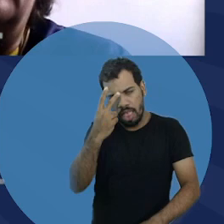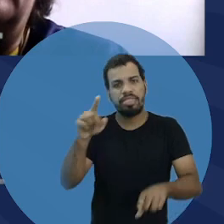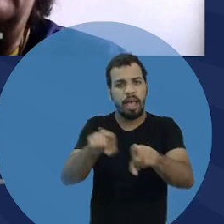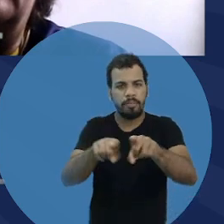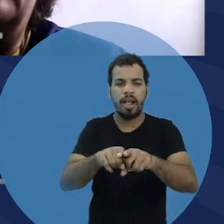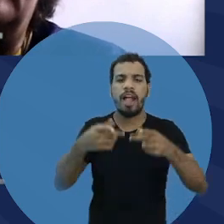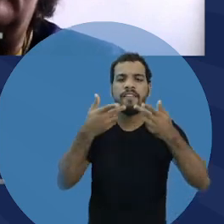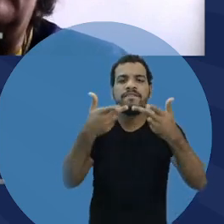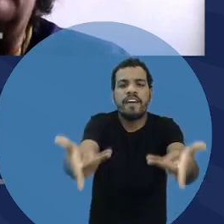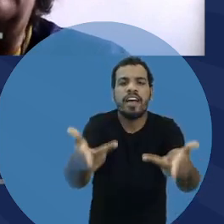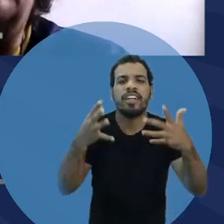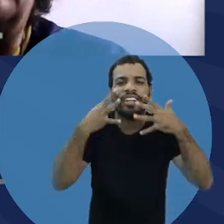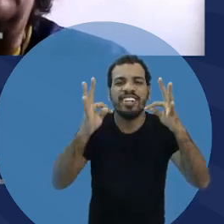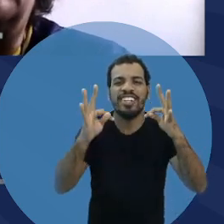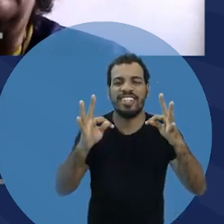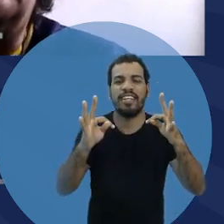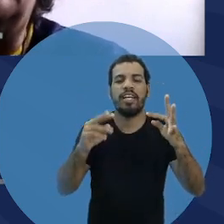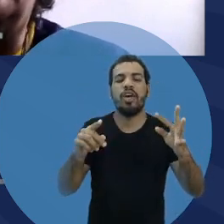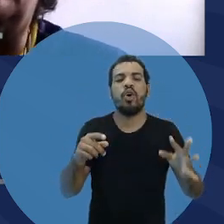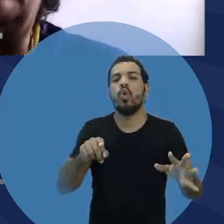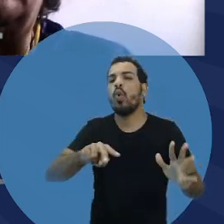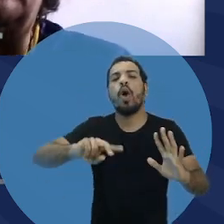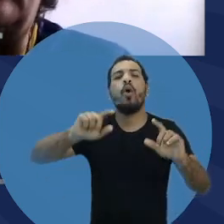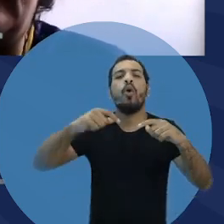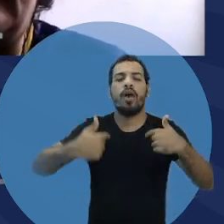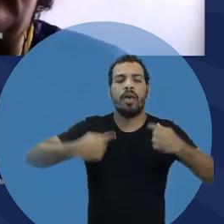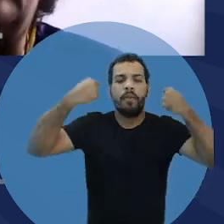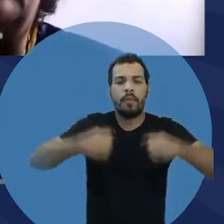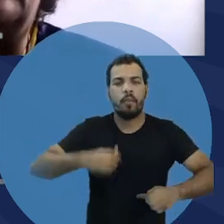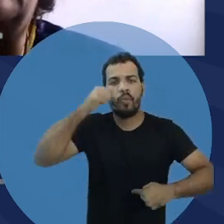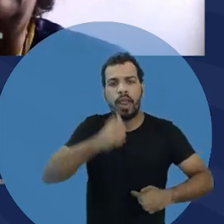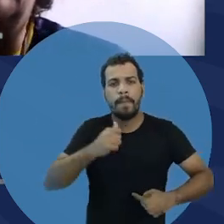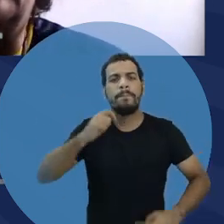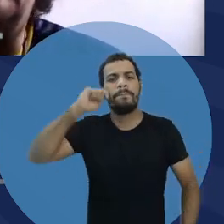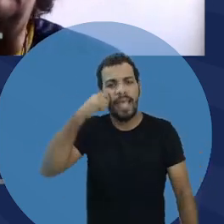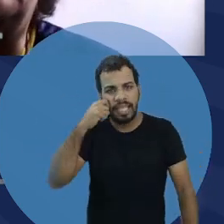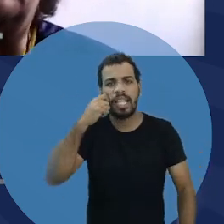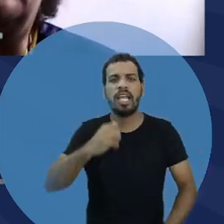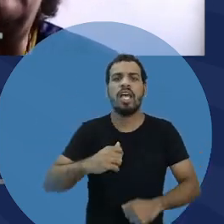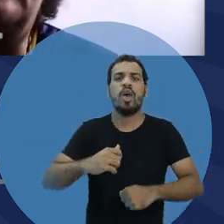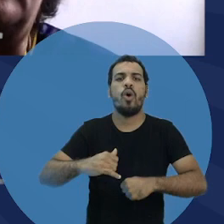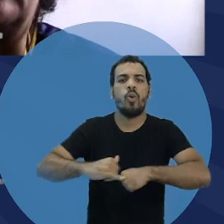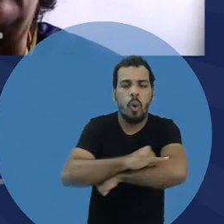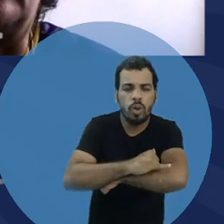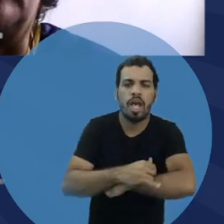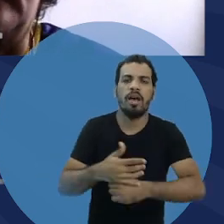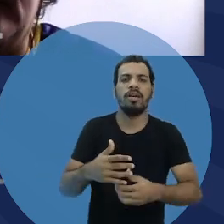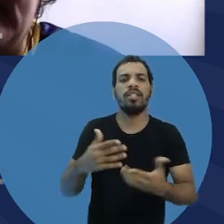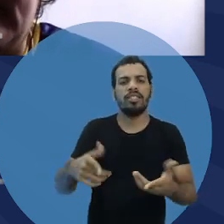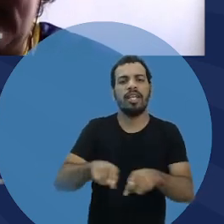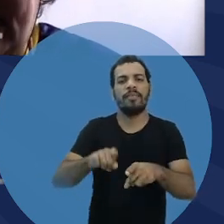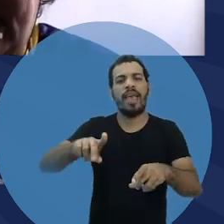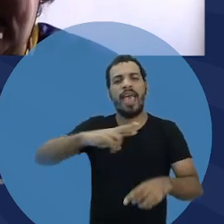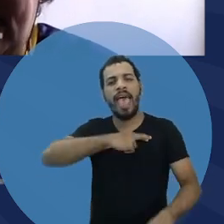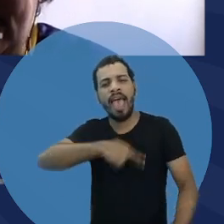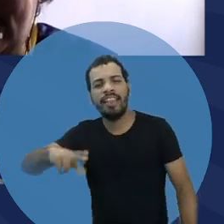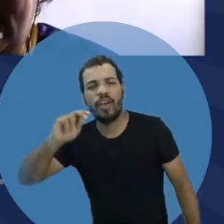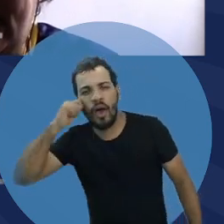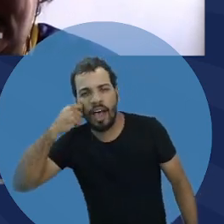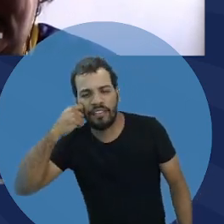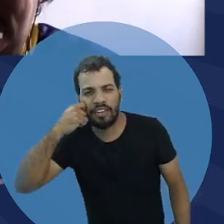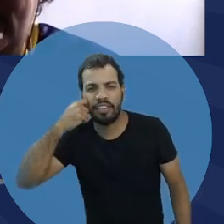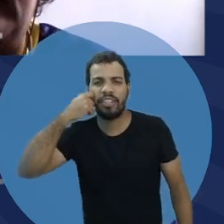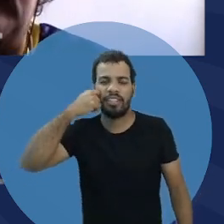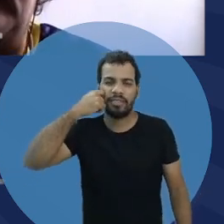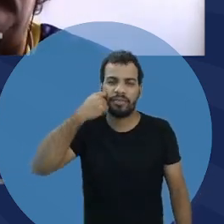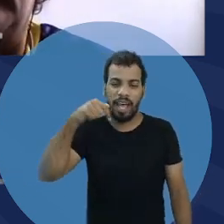que é ser uma mulher preta, gorda e umbandista, né, dentro na nossa cidade de Arco Verde.